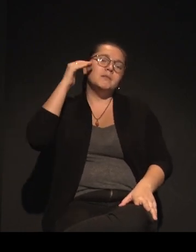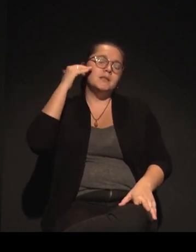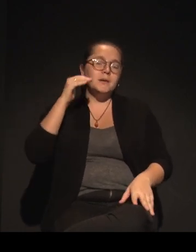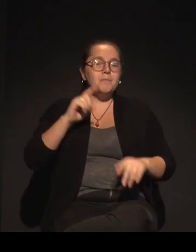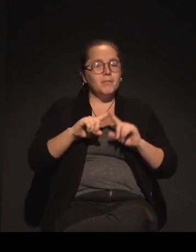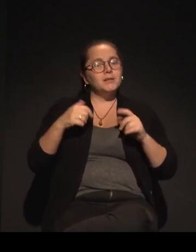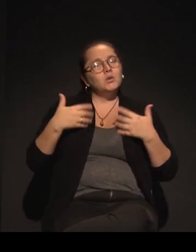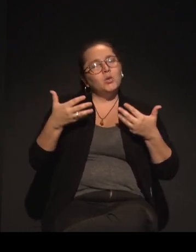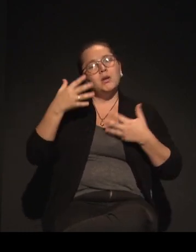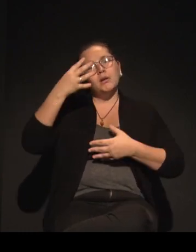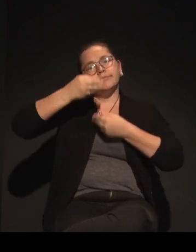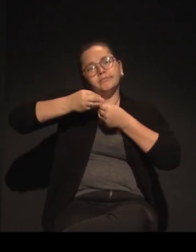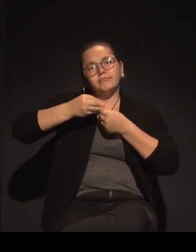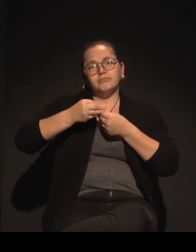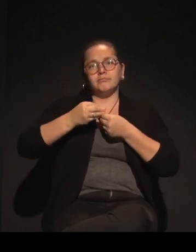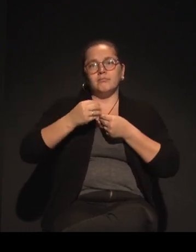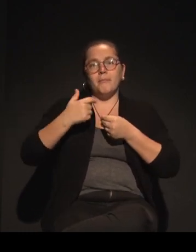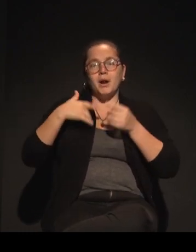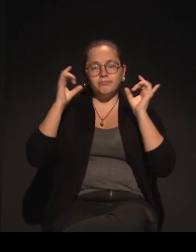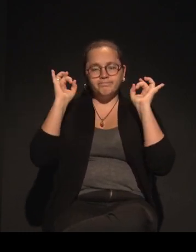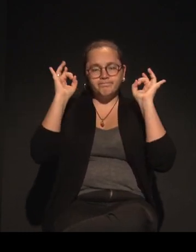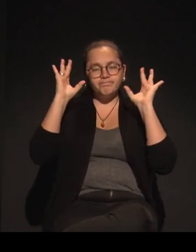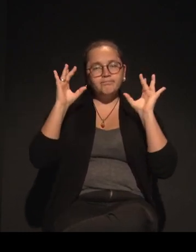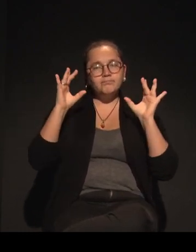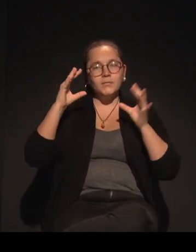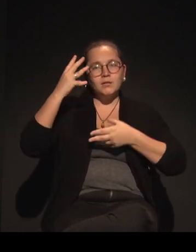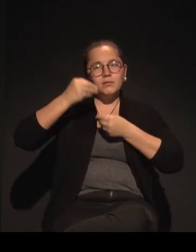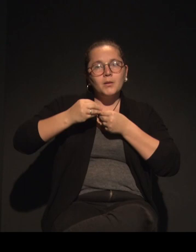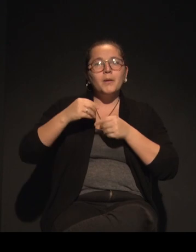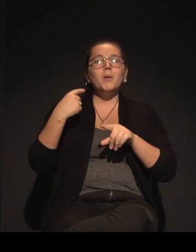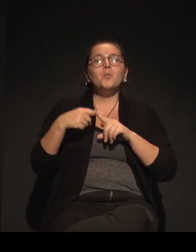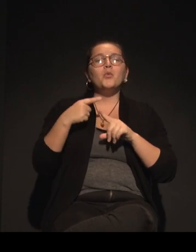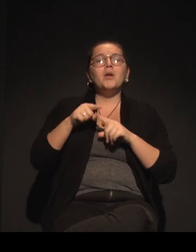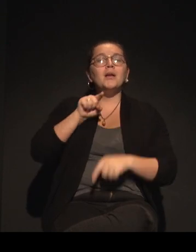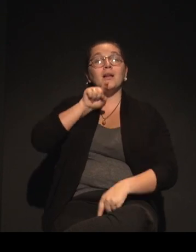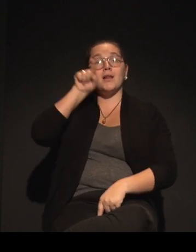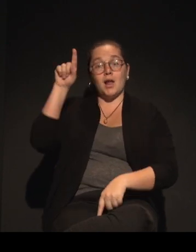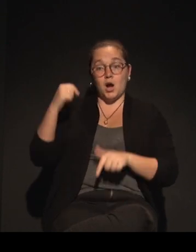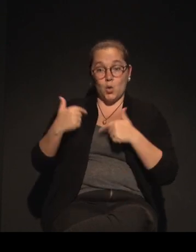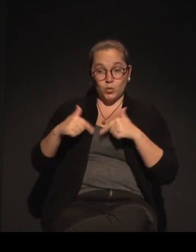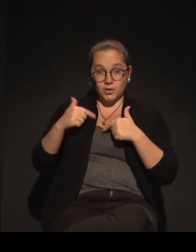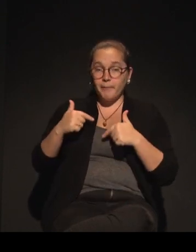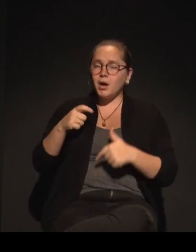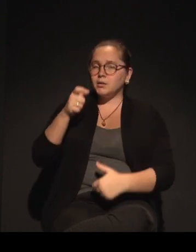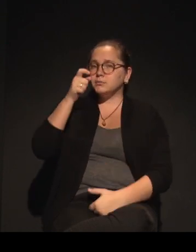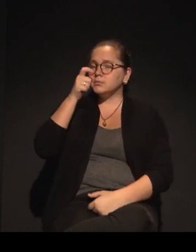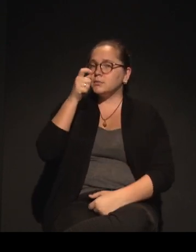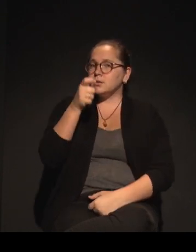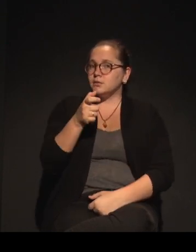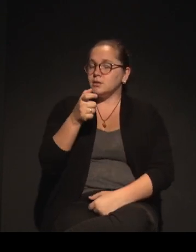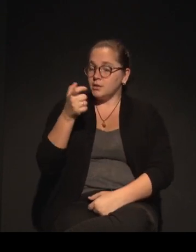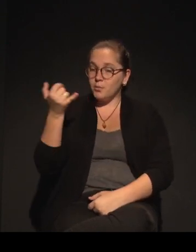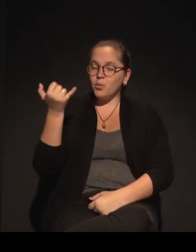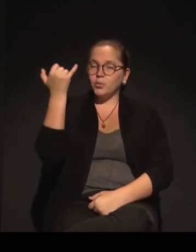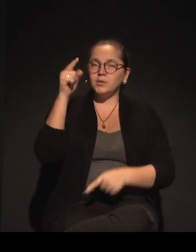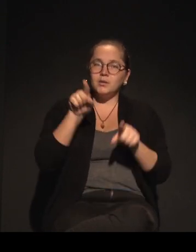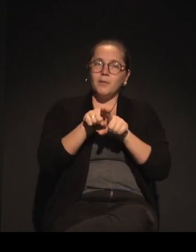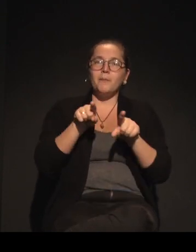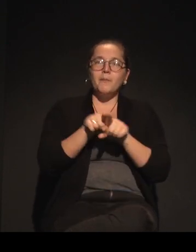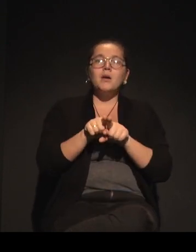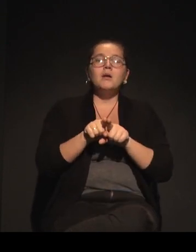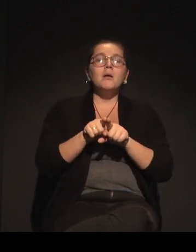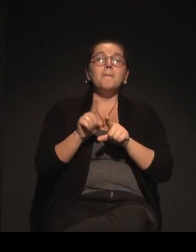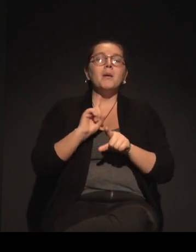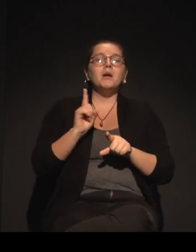é marcado digamos que o que o trabalho de vocês lá está sendo muito interessante muito importante para não